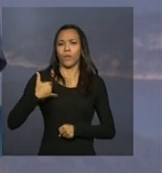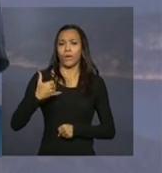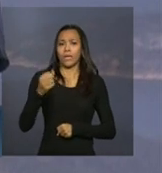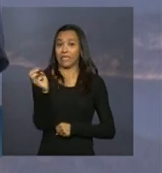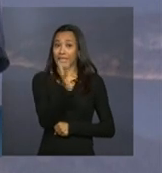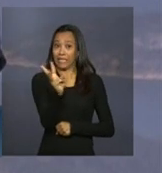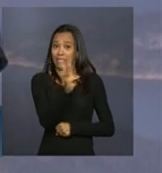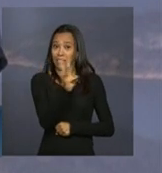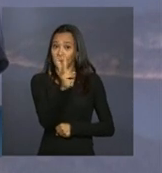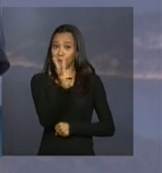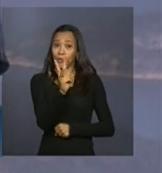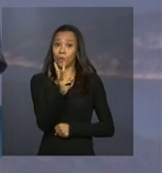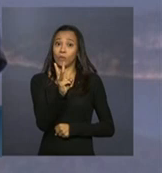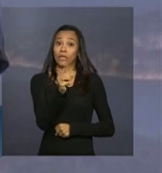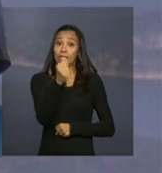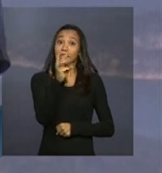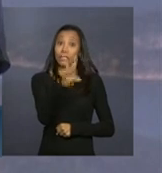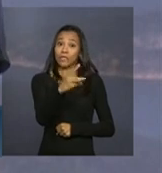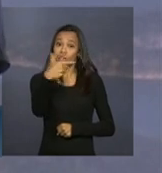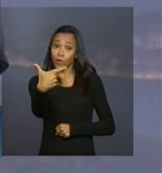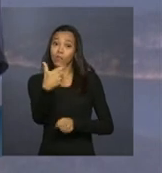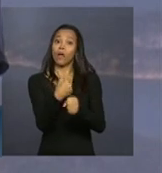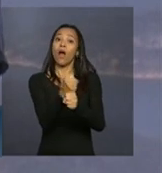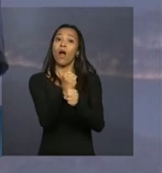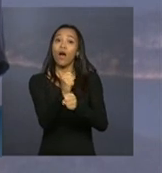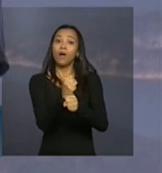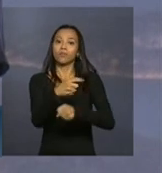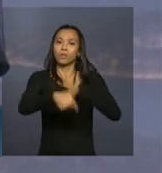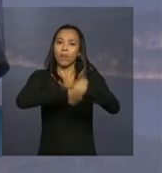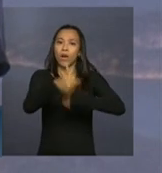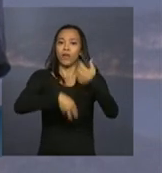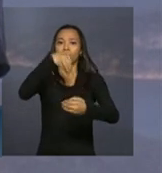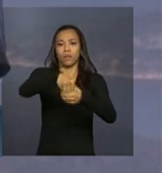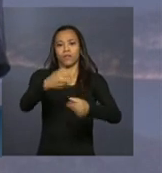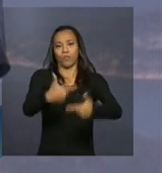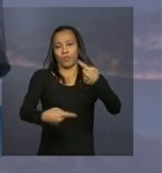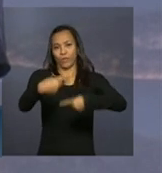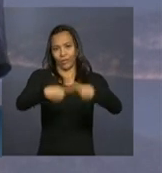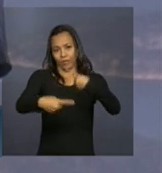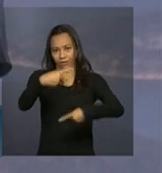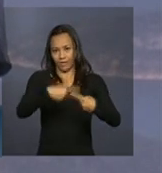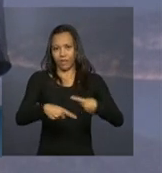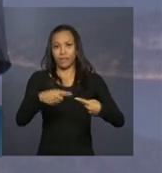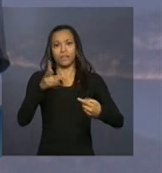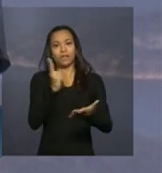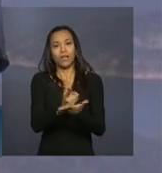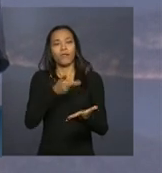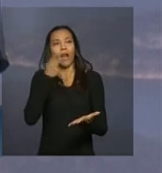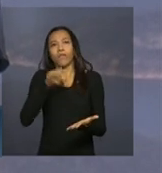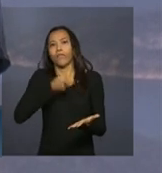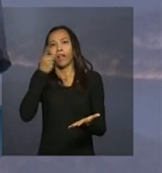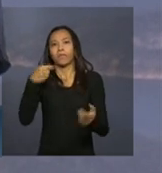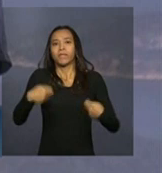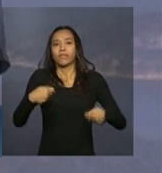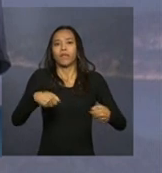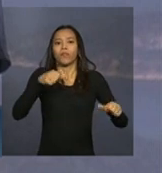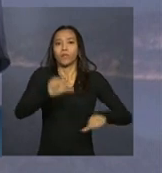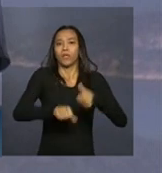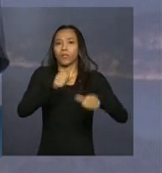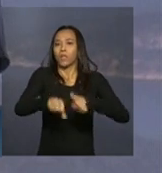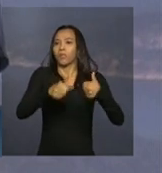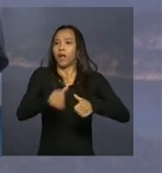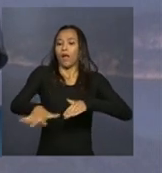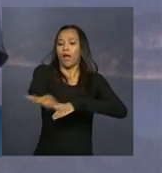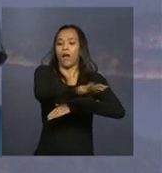anos na política, sempre ouvi falar da revitalização da área portuária. E precisou ter